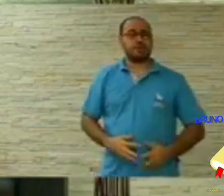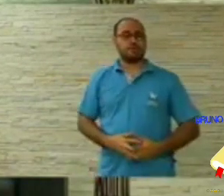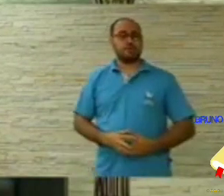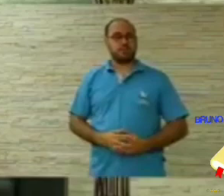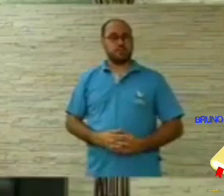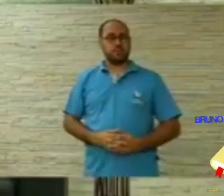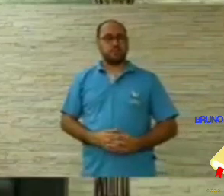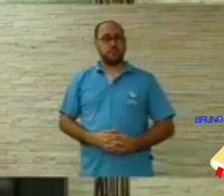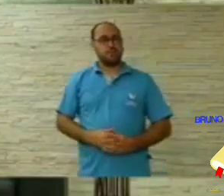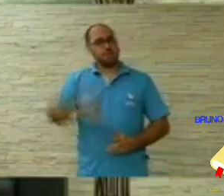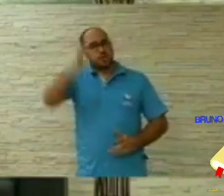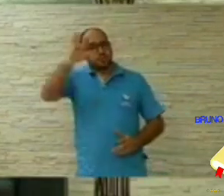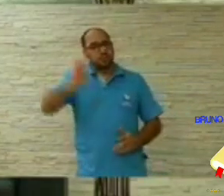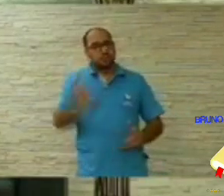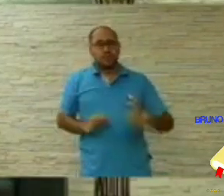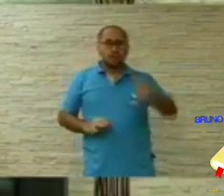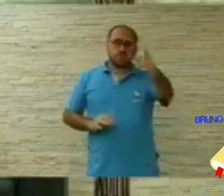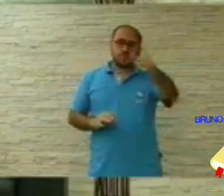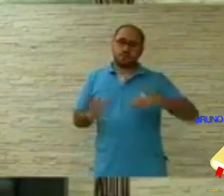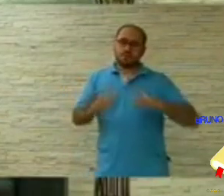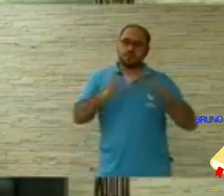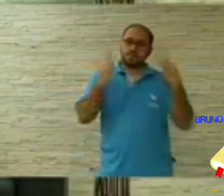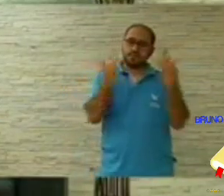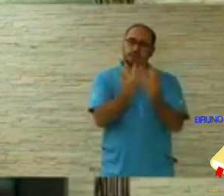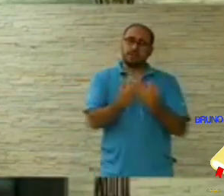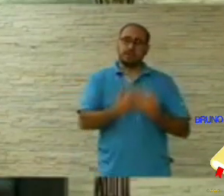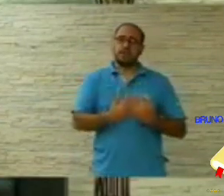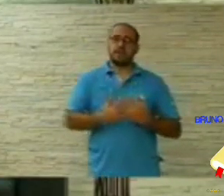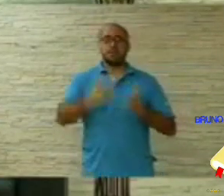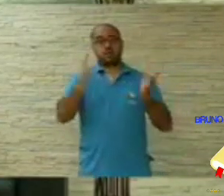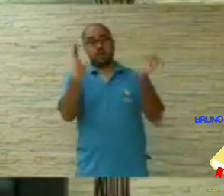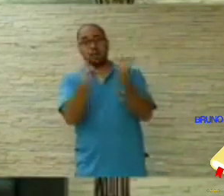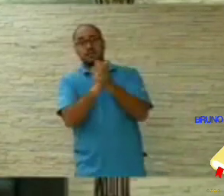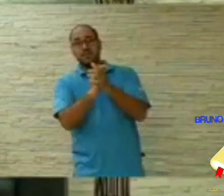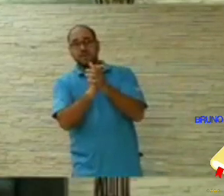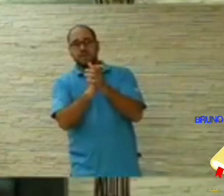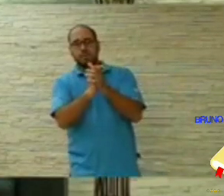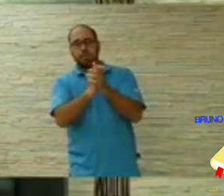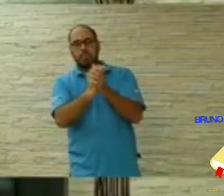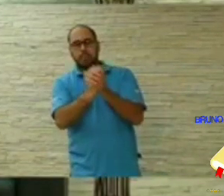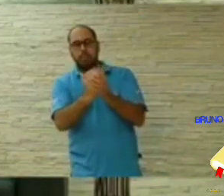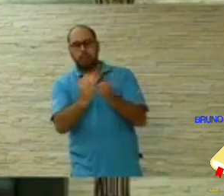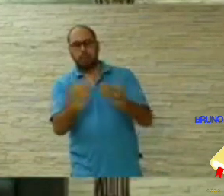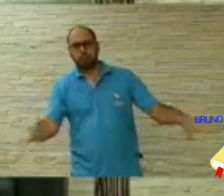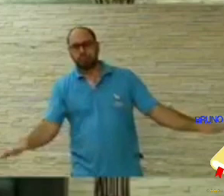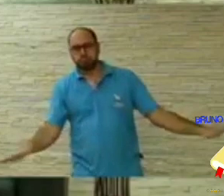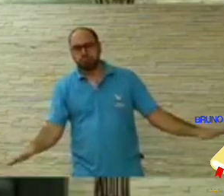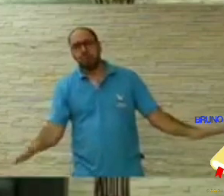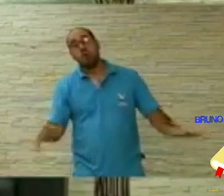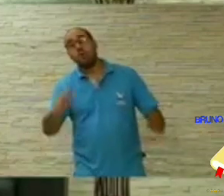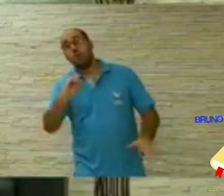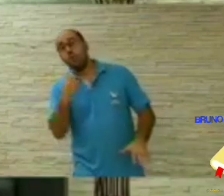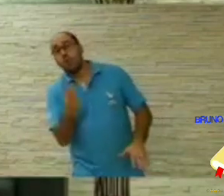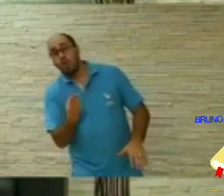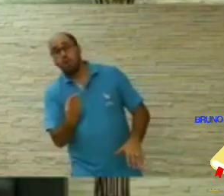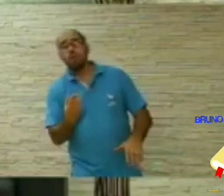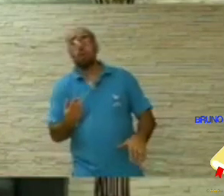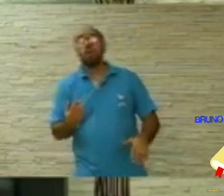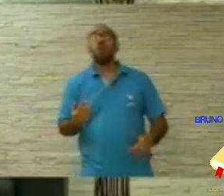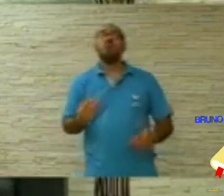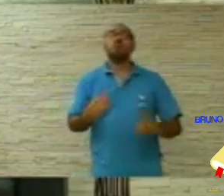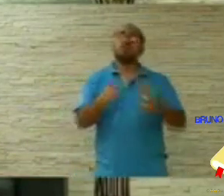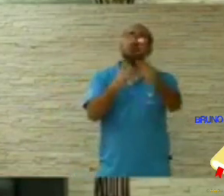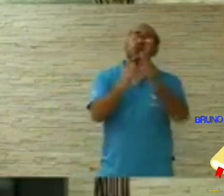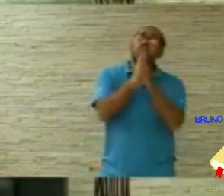uma grande crise de relacionamento. Talvez um casamento que está acabando. Talvez você esteja orando há